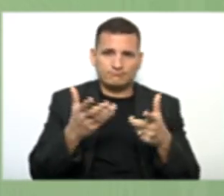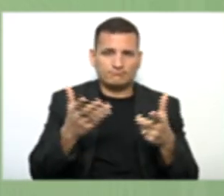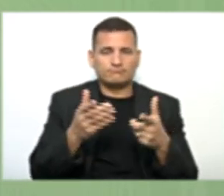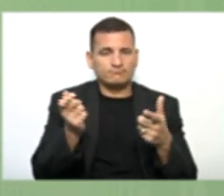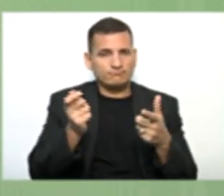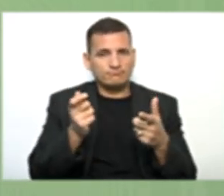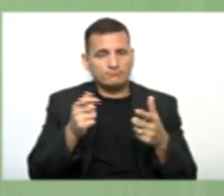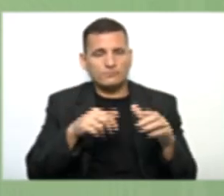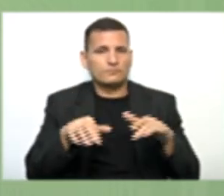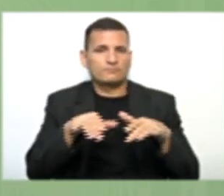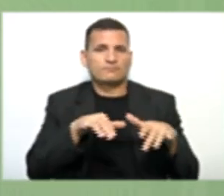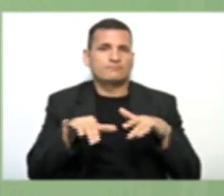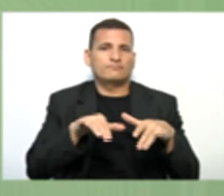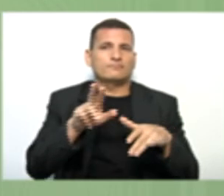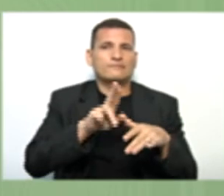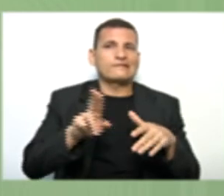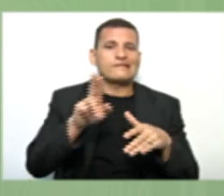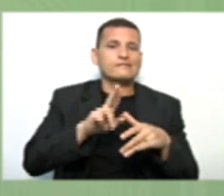bom?